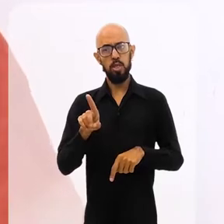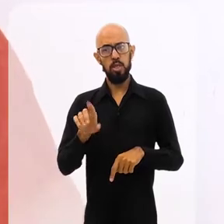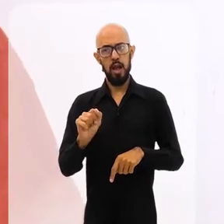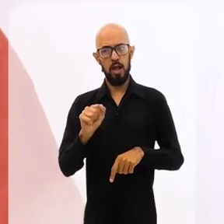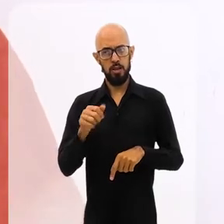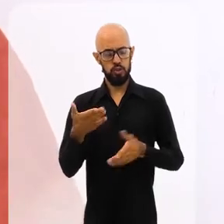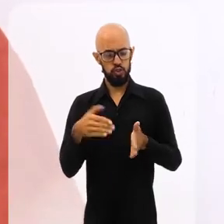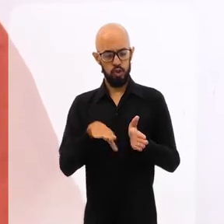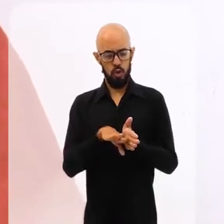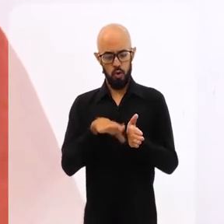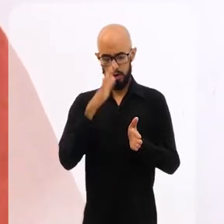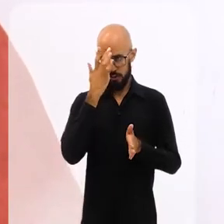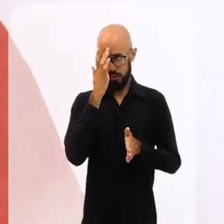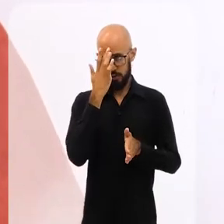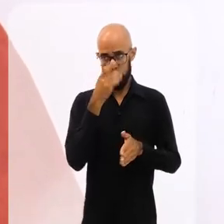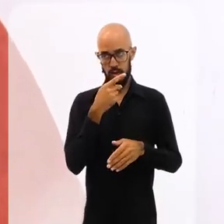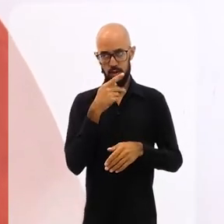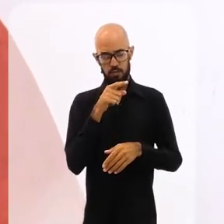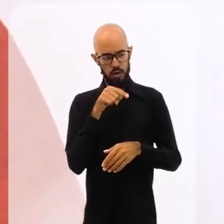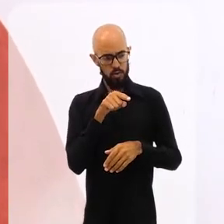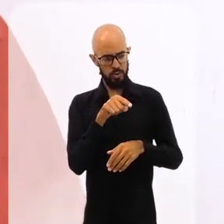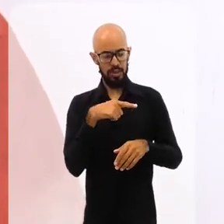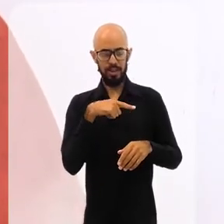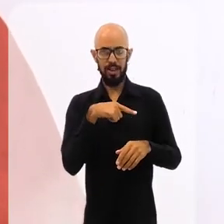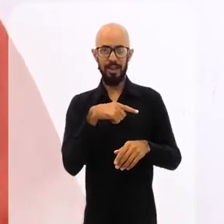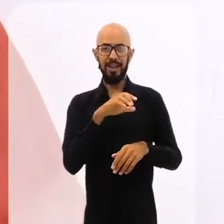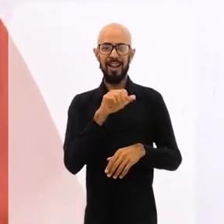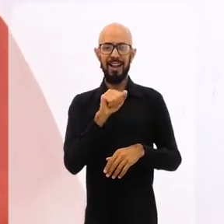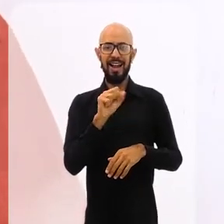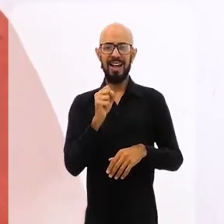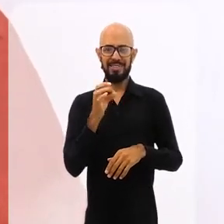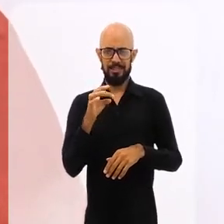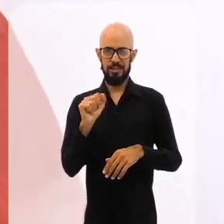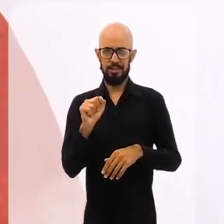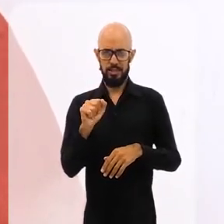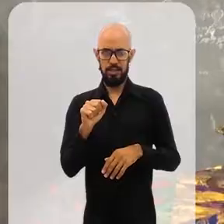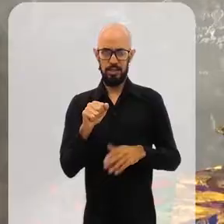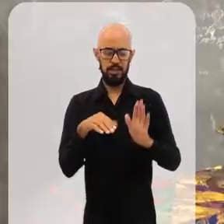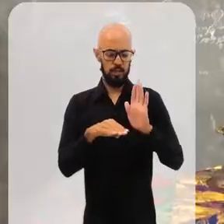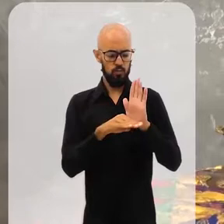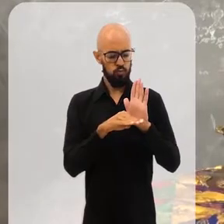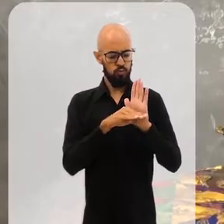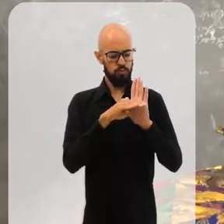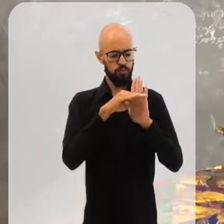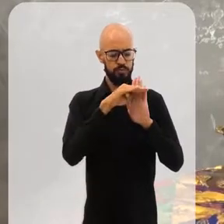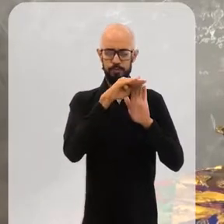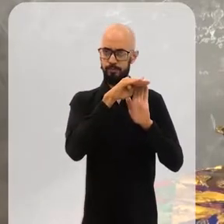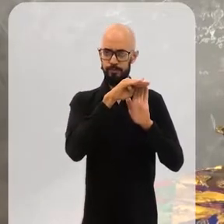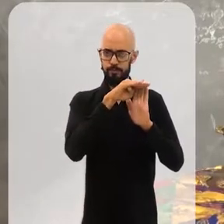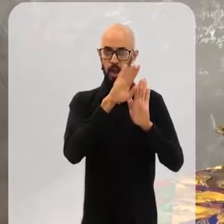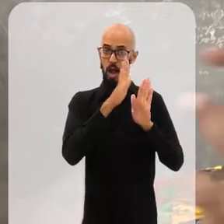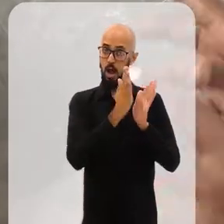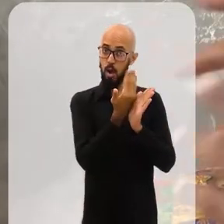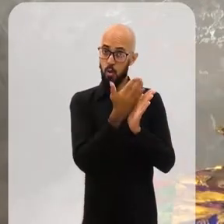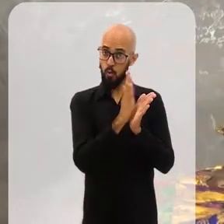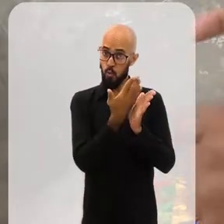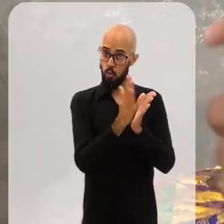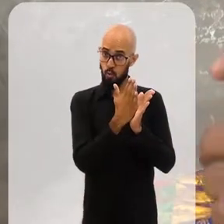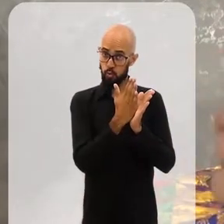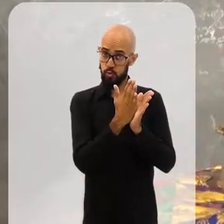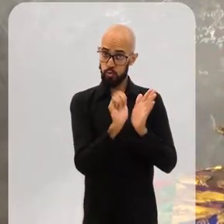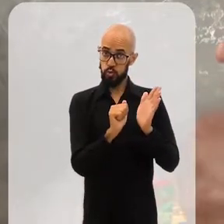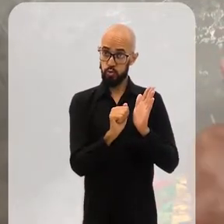Índia, o Buda olhou assim, porque lá era tudo casta, né? Você pode, você. Eram os Sim. brâmanes que tomavam, né, toda a parte,